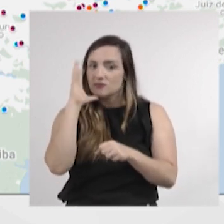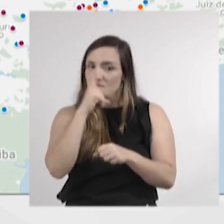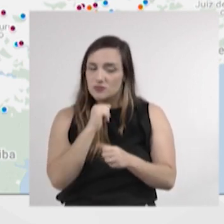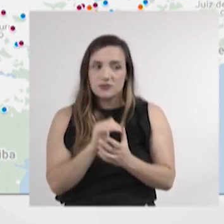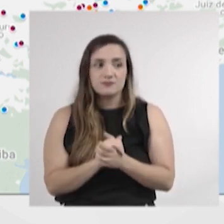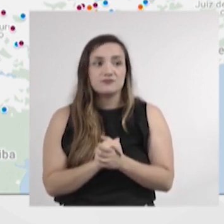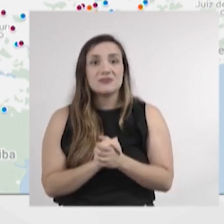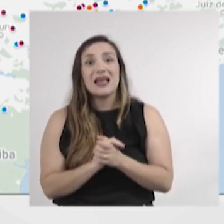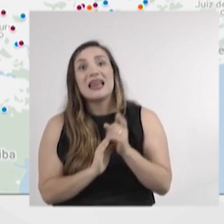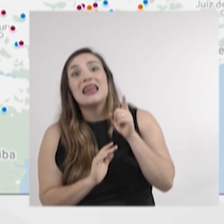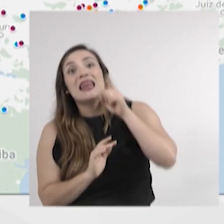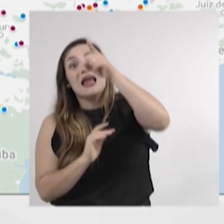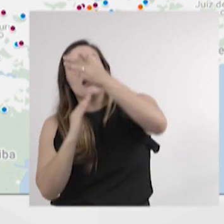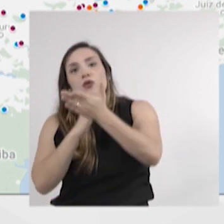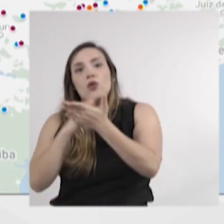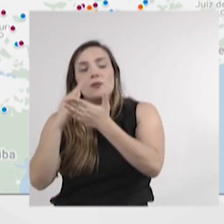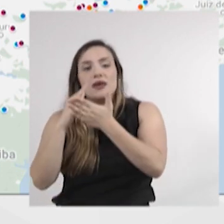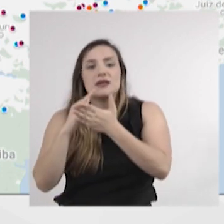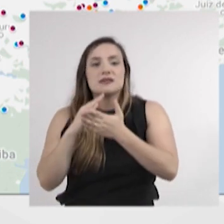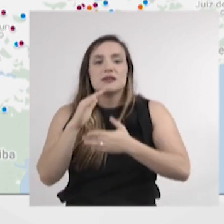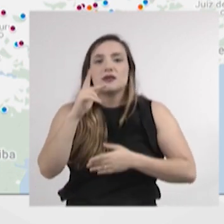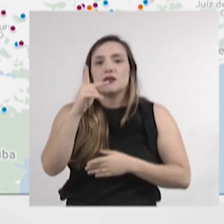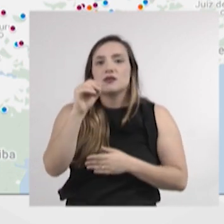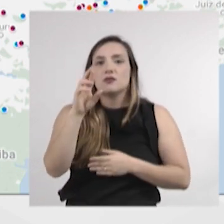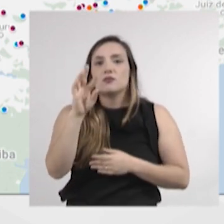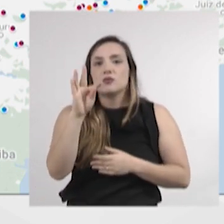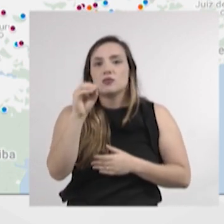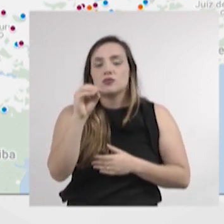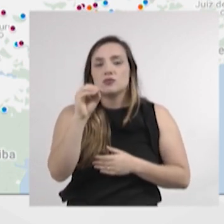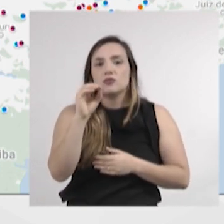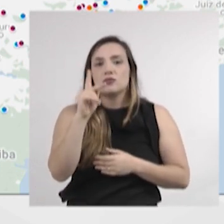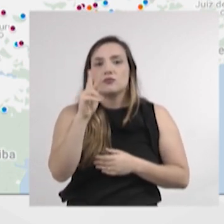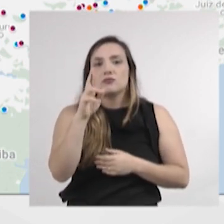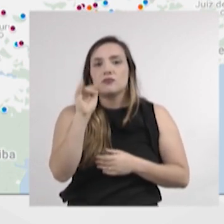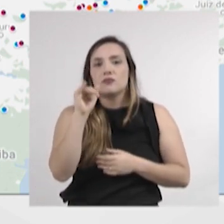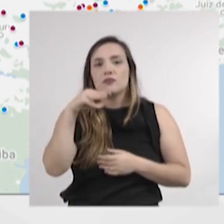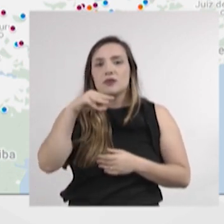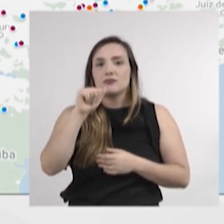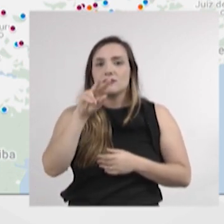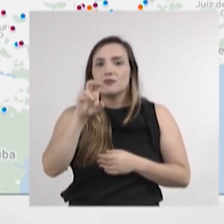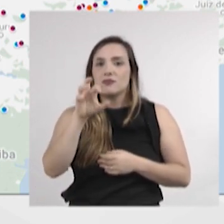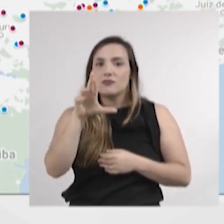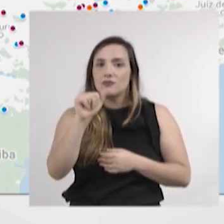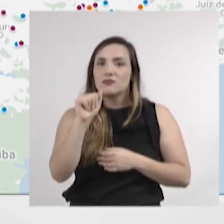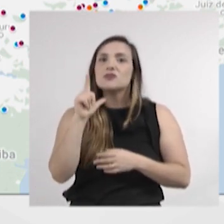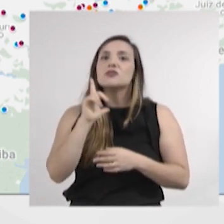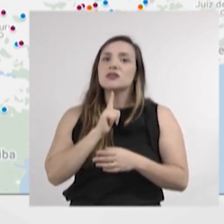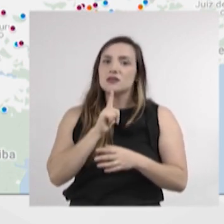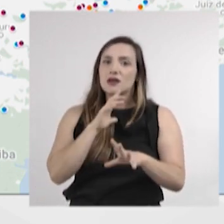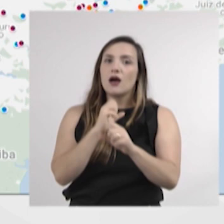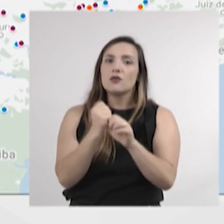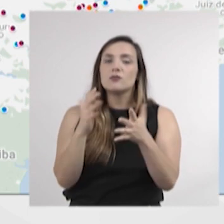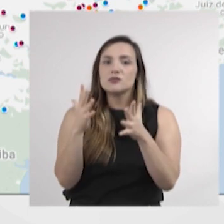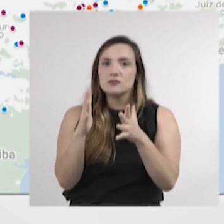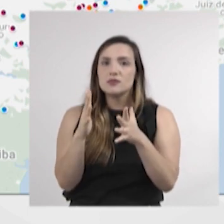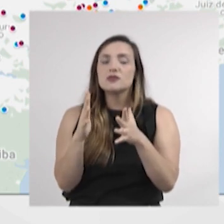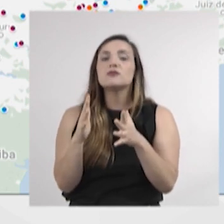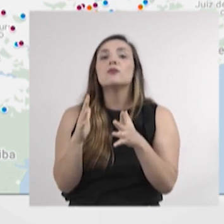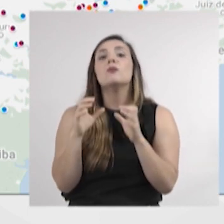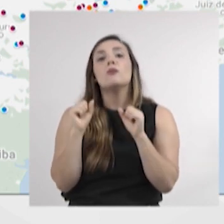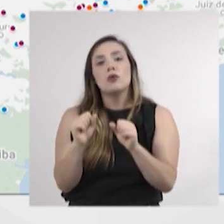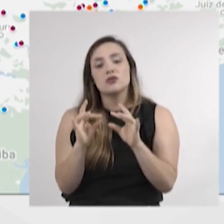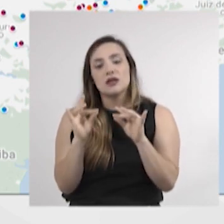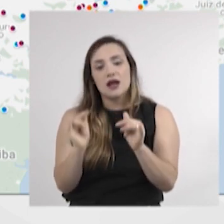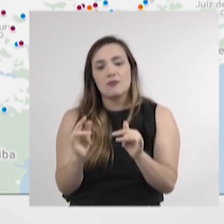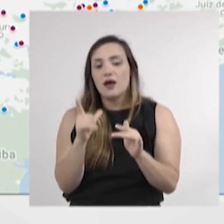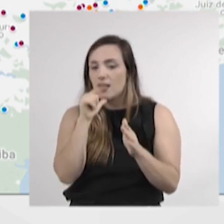que é a grandona, né, de Sérgio Mota, que está lá a montante da gente, essa conta já contempla isso, tá? Já está inserida essa suposição do